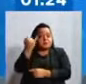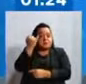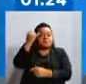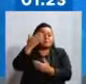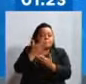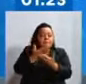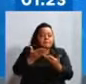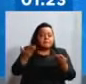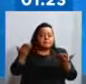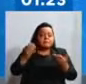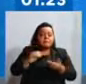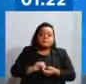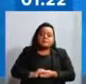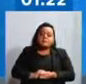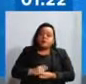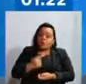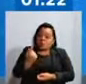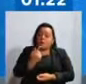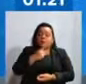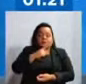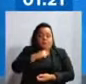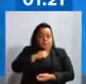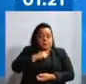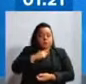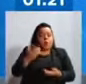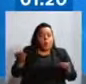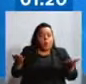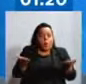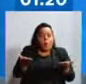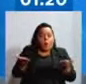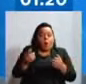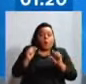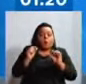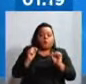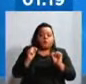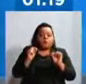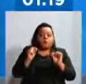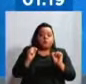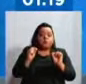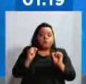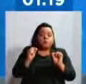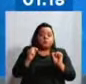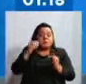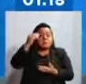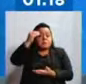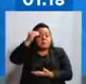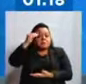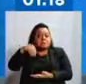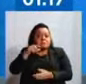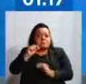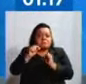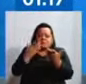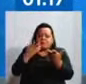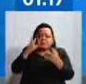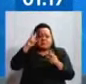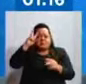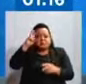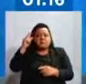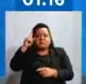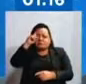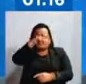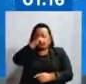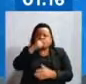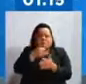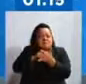questão. Nós temos hoje uma desistência do serviço